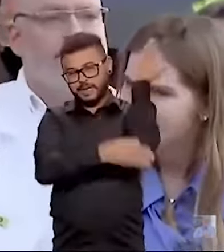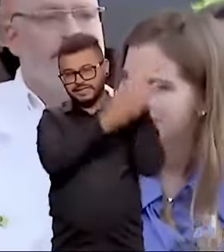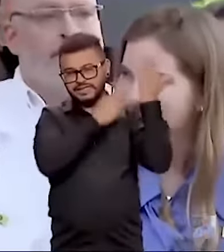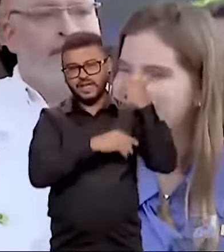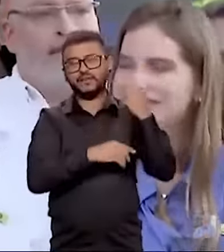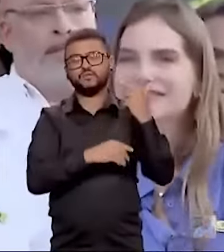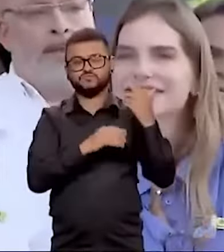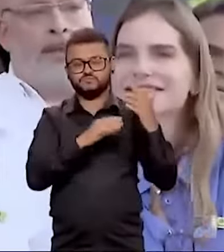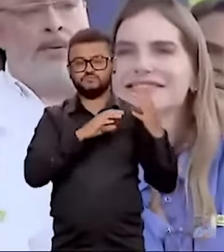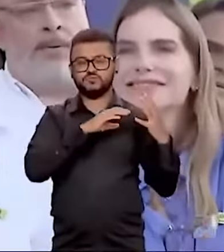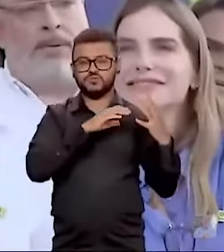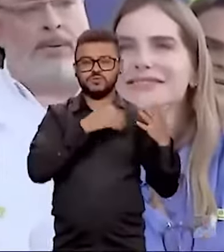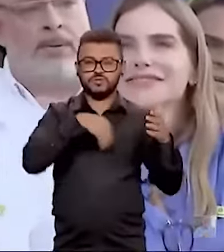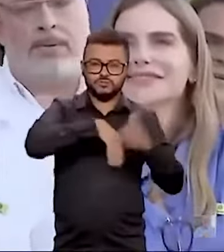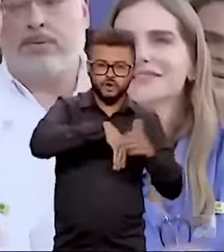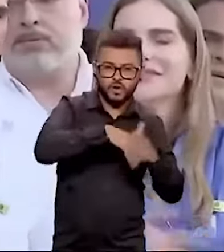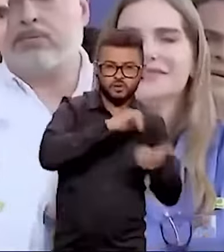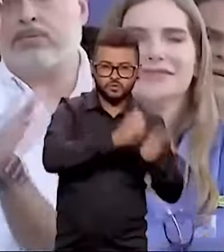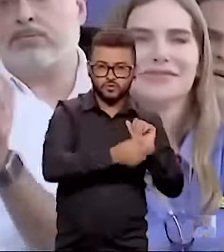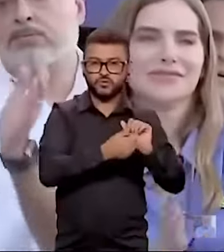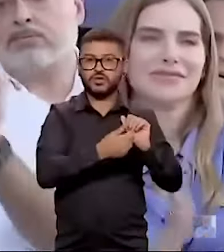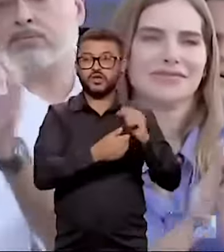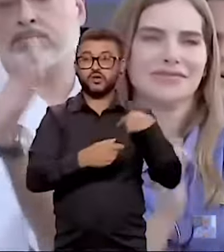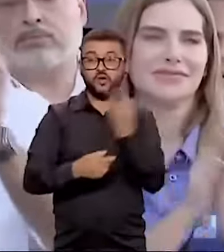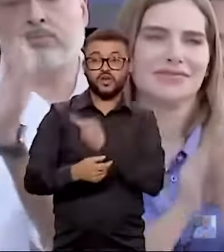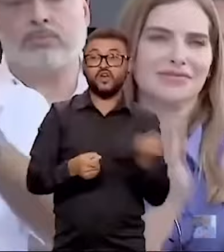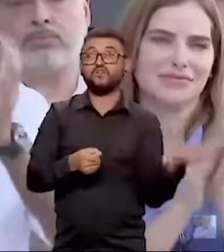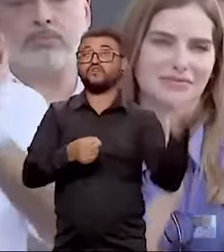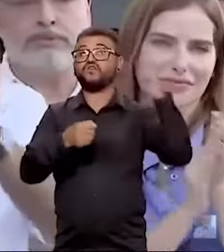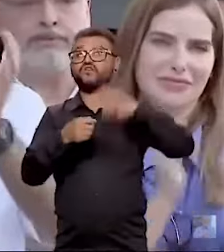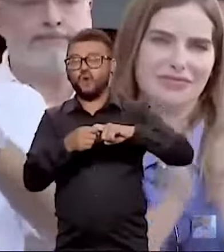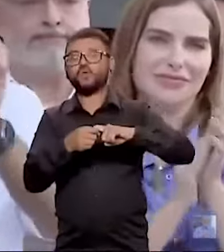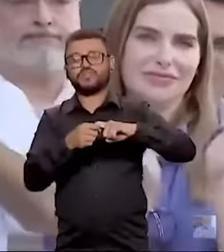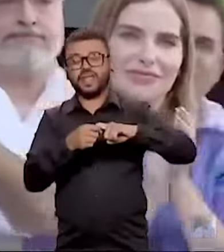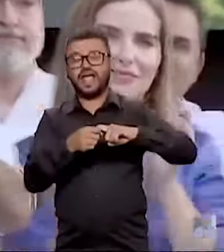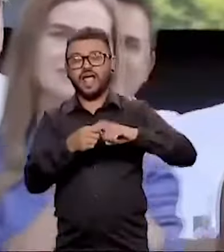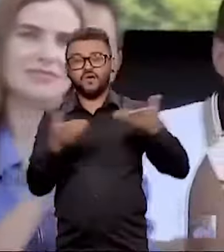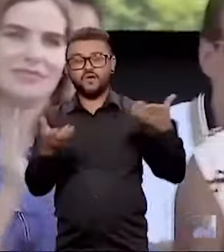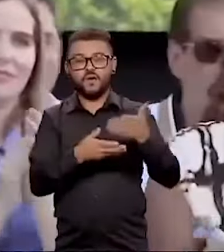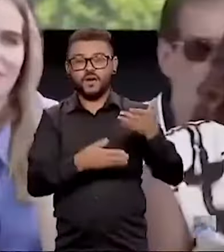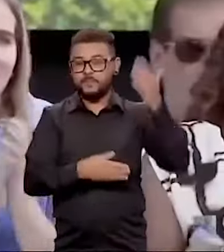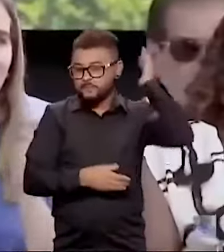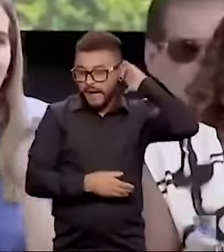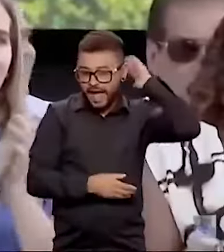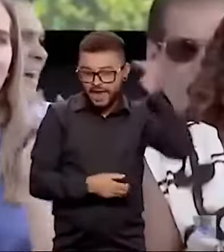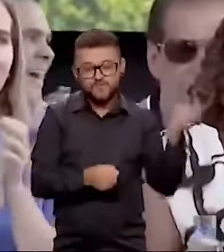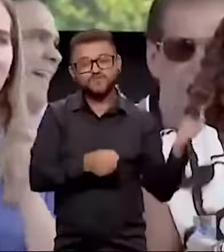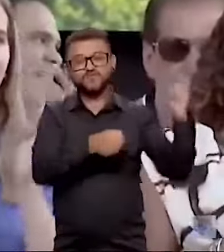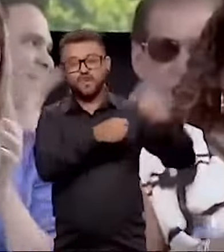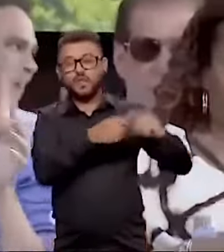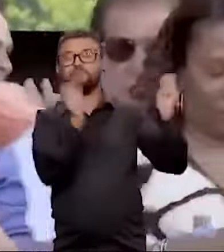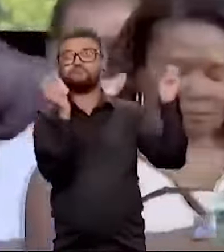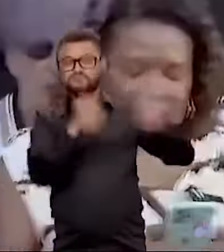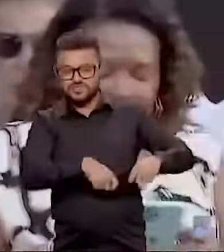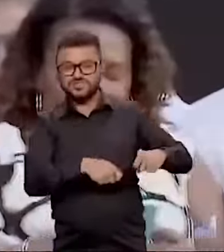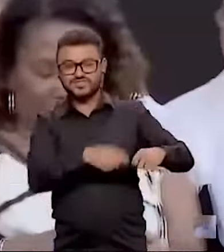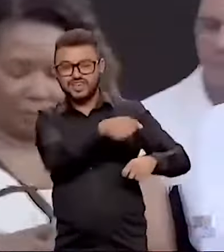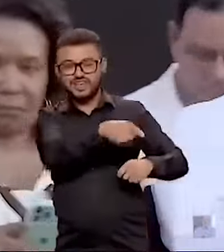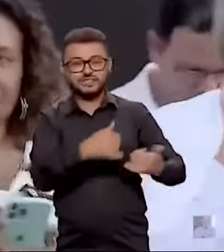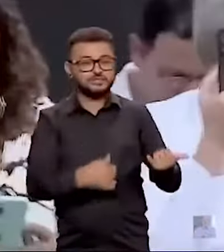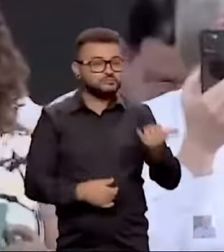Mundo, agora nós vamos dar de presente para o Pará a realização desse evento, para que a gente